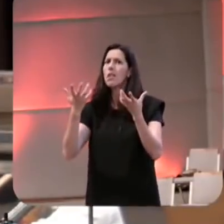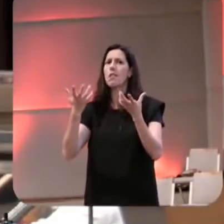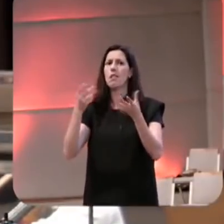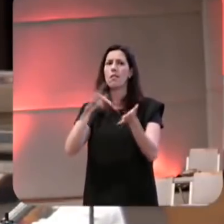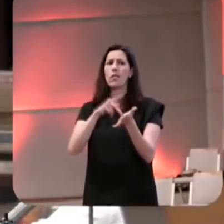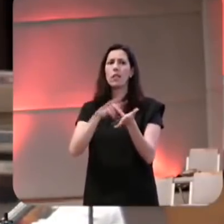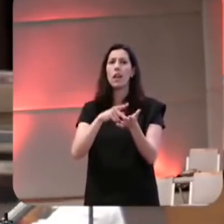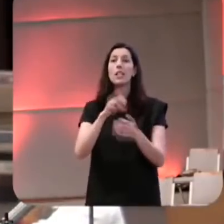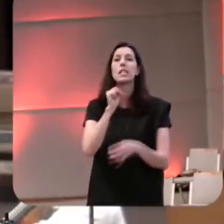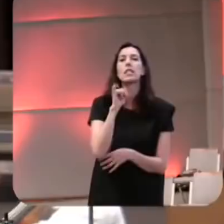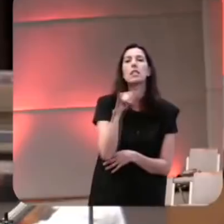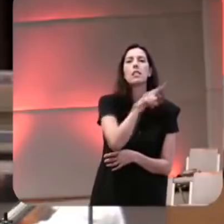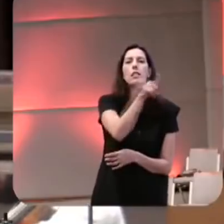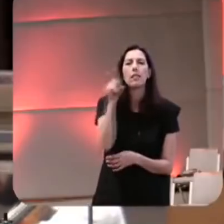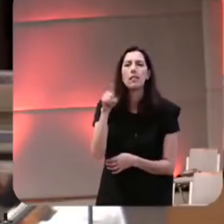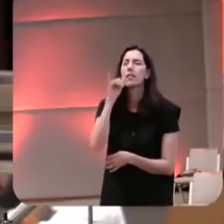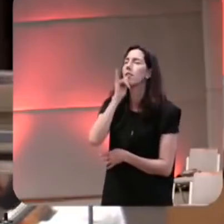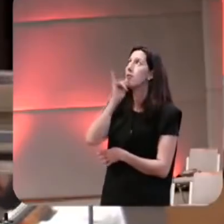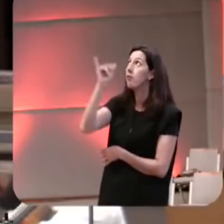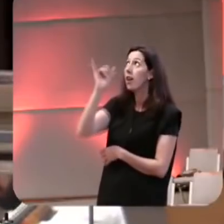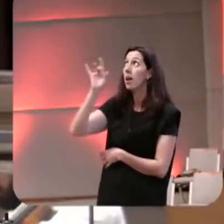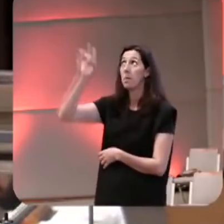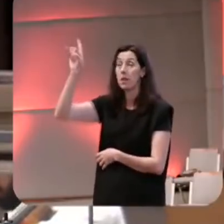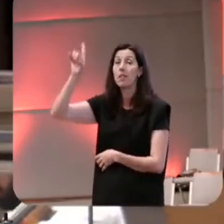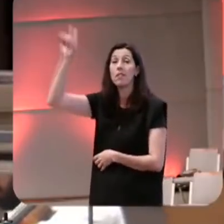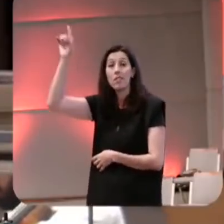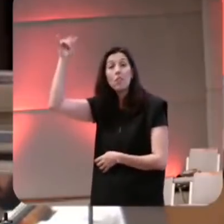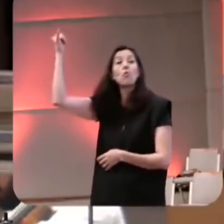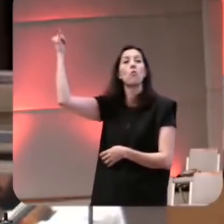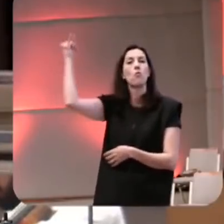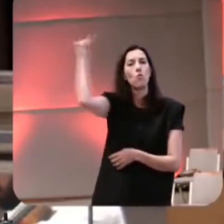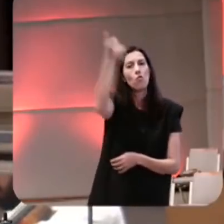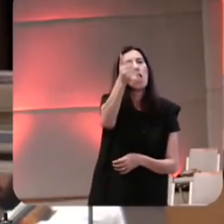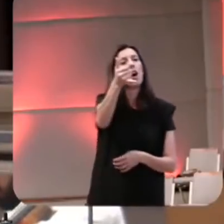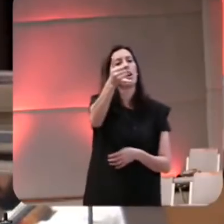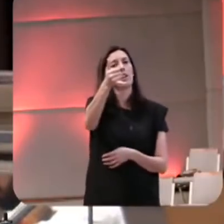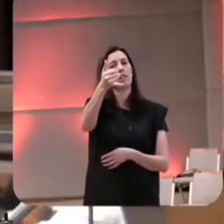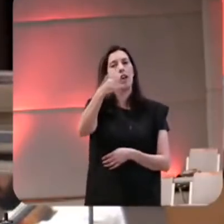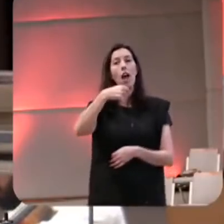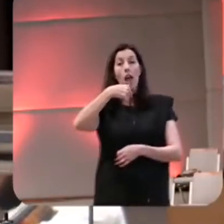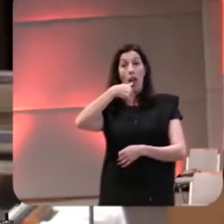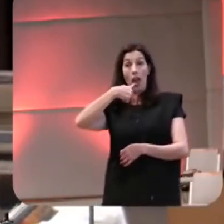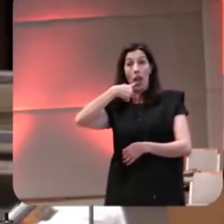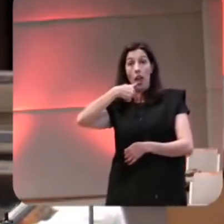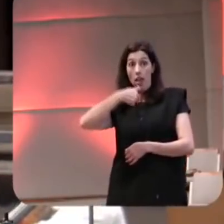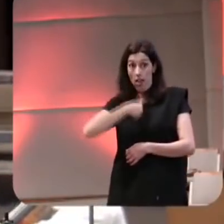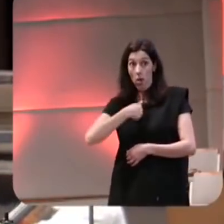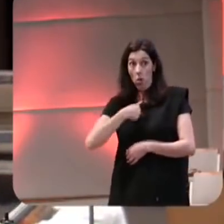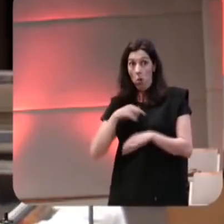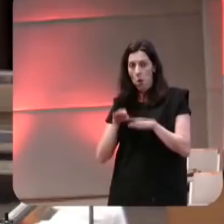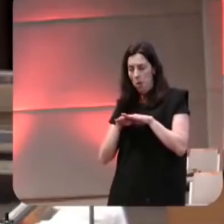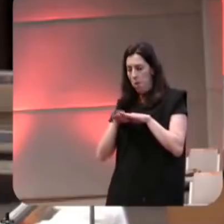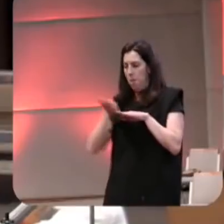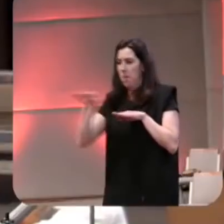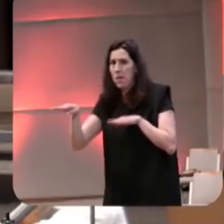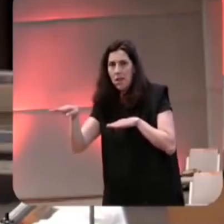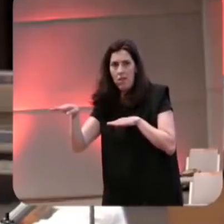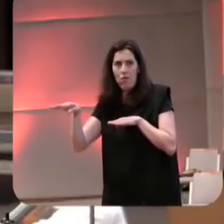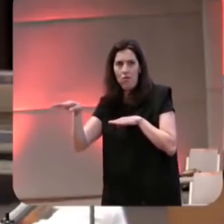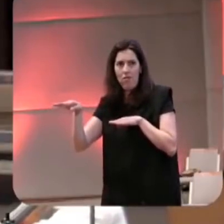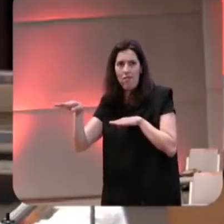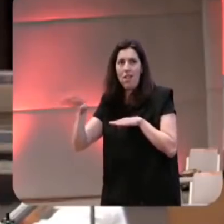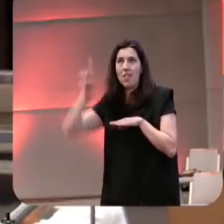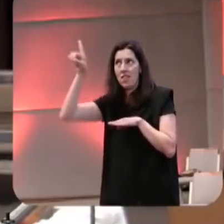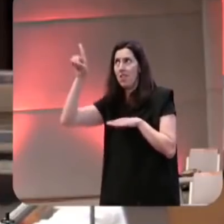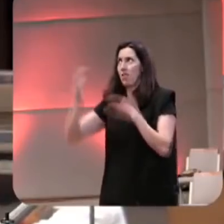Então confirma isso diante do Senhor: eu vou dar um passo e vou te servir. Senhor Jesus, escuta a